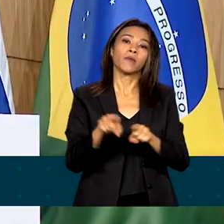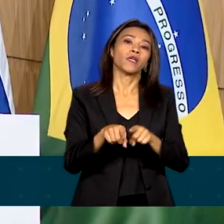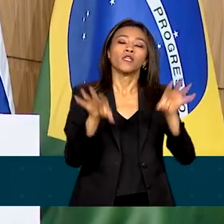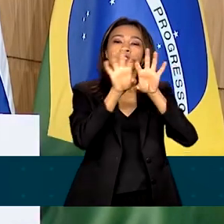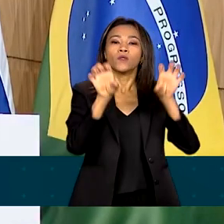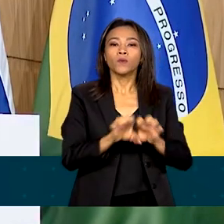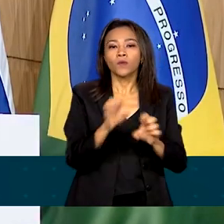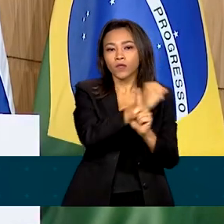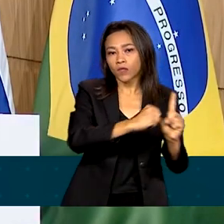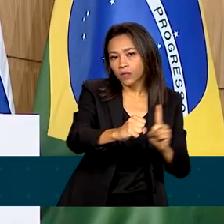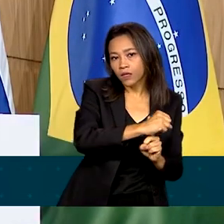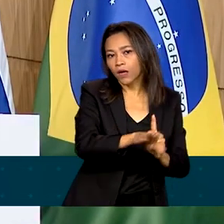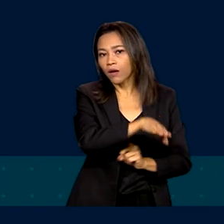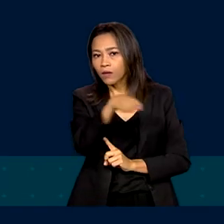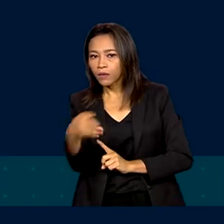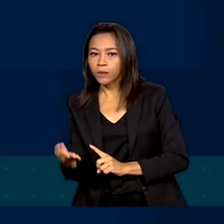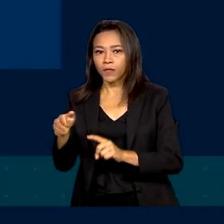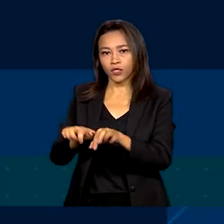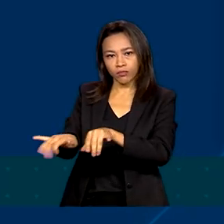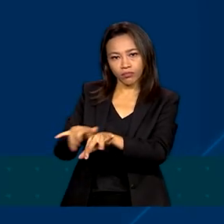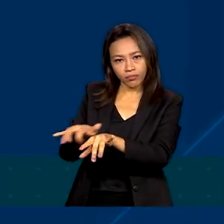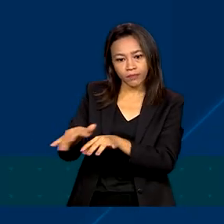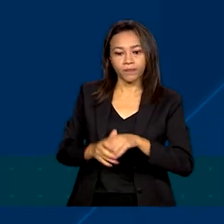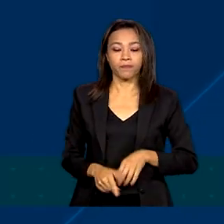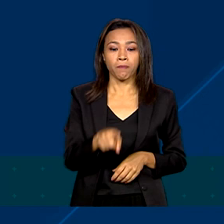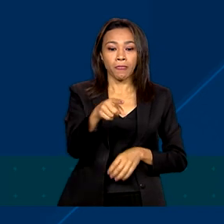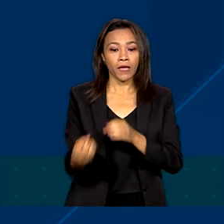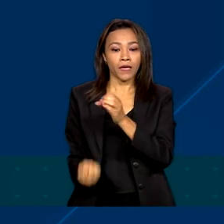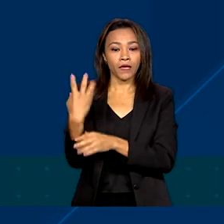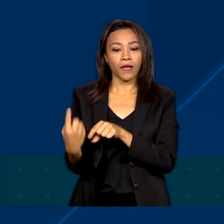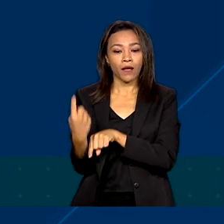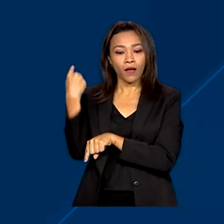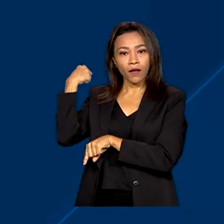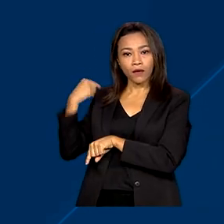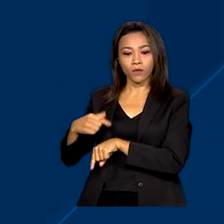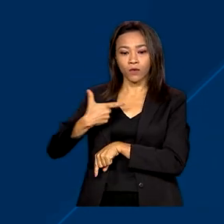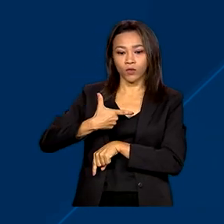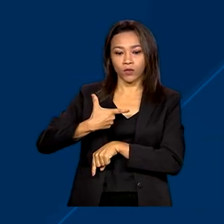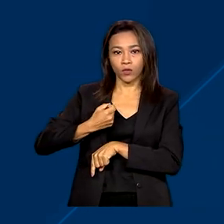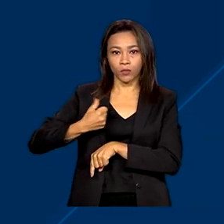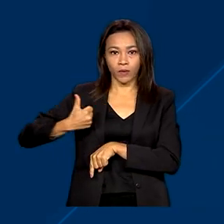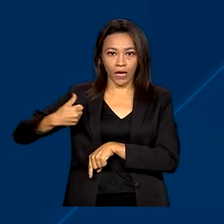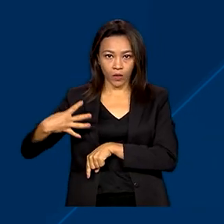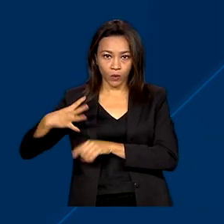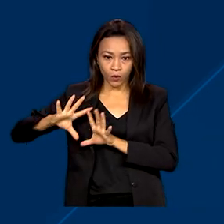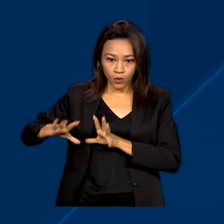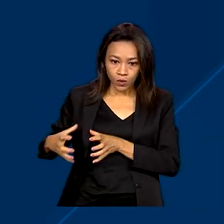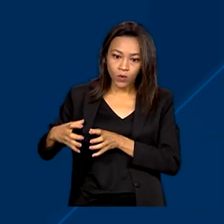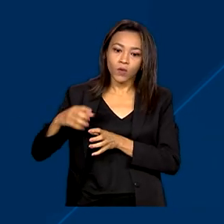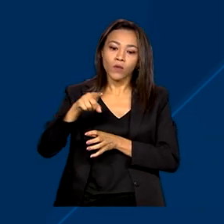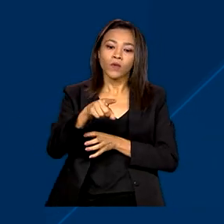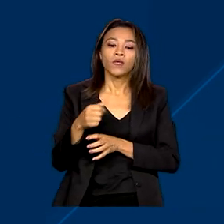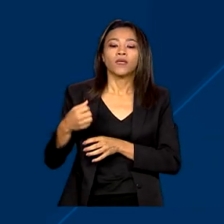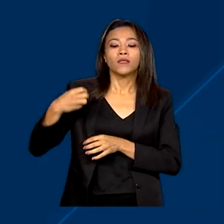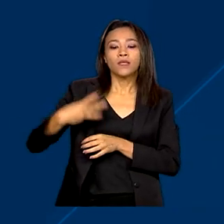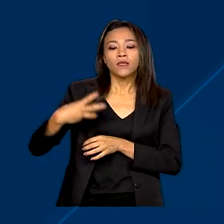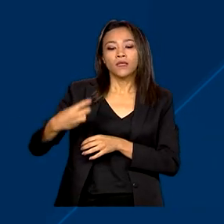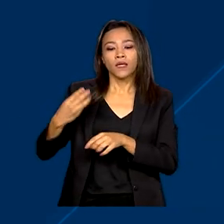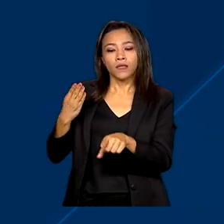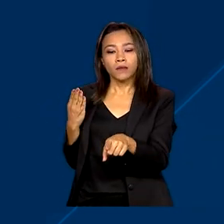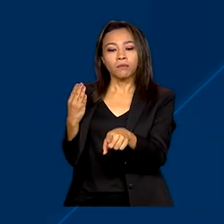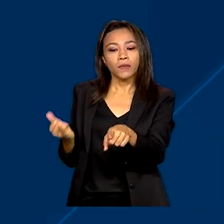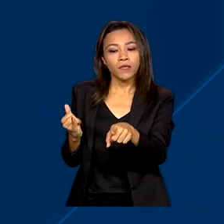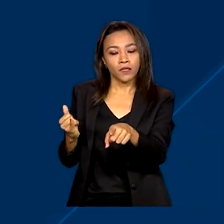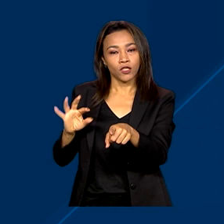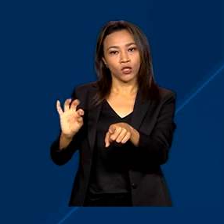social e infraestrutura digital. Criado em 2014, o NDB investiu 33 bilhões de